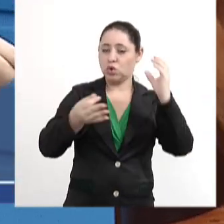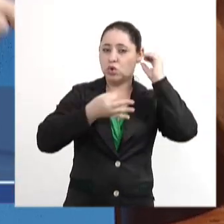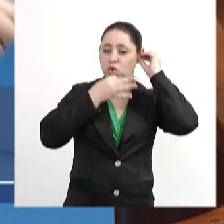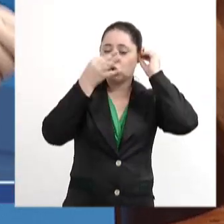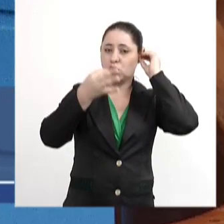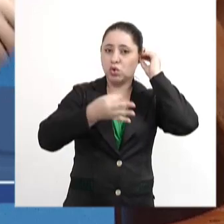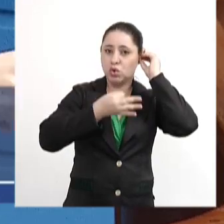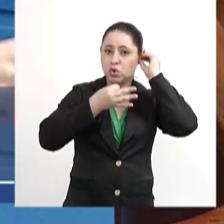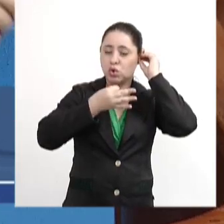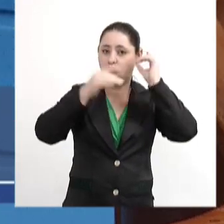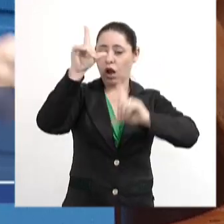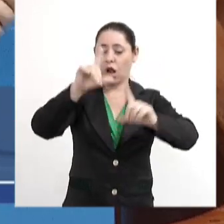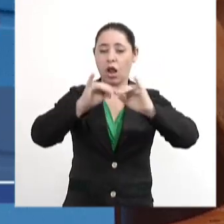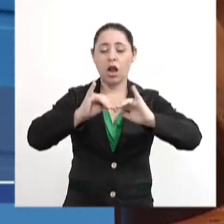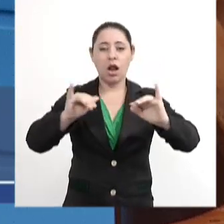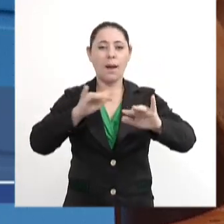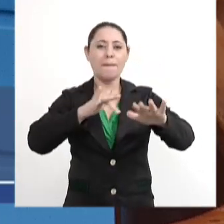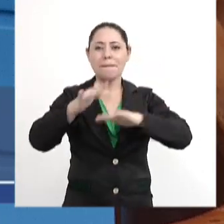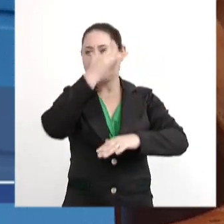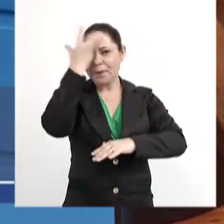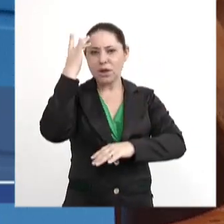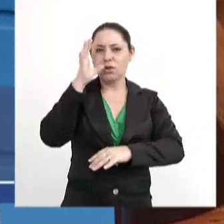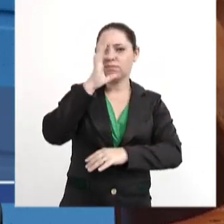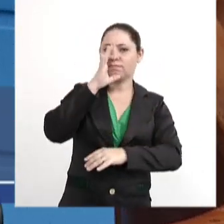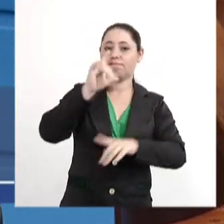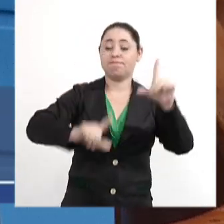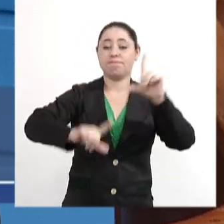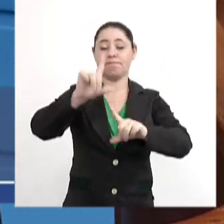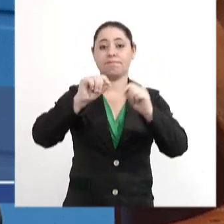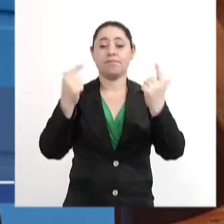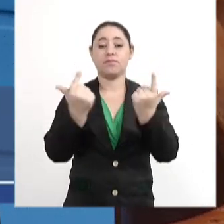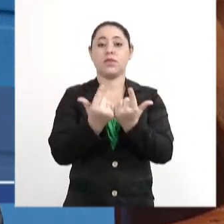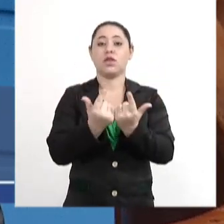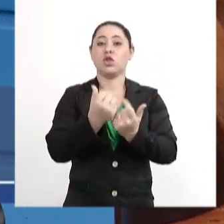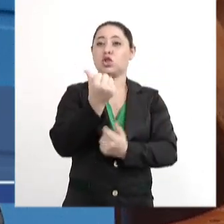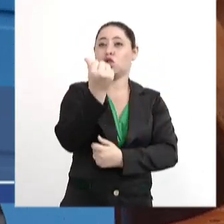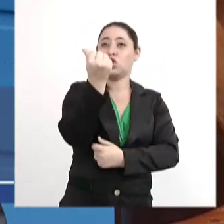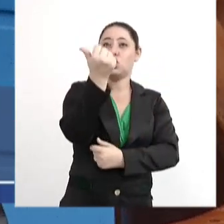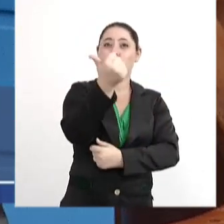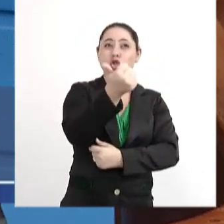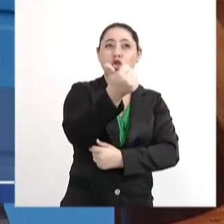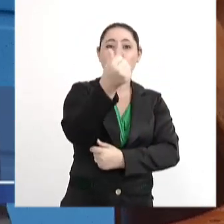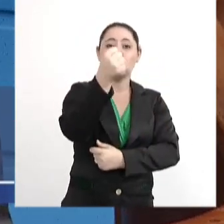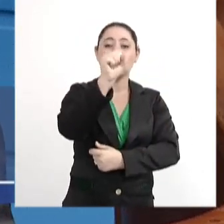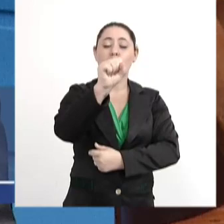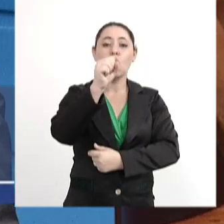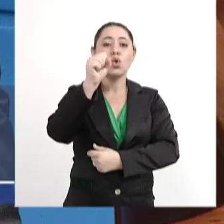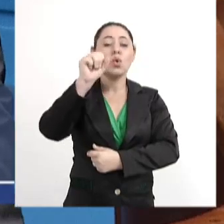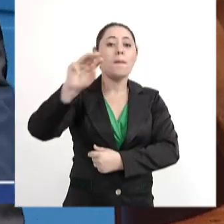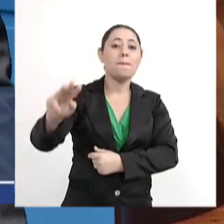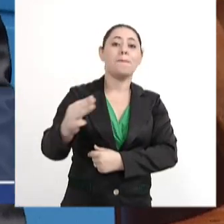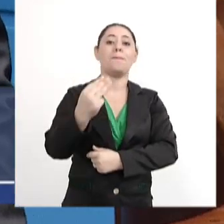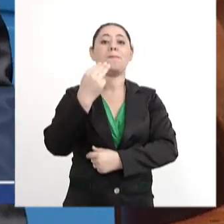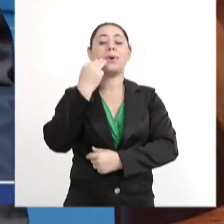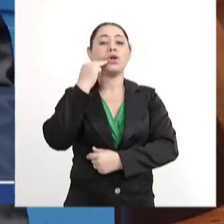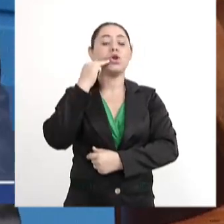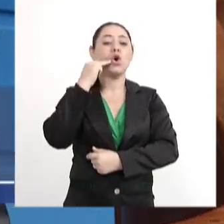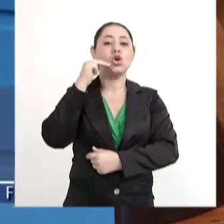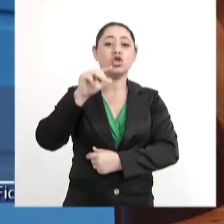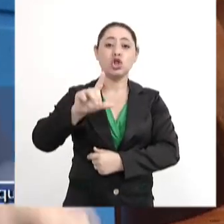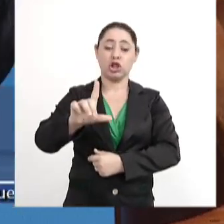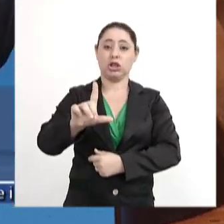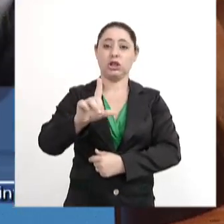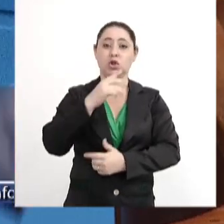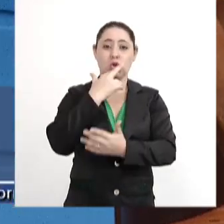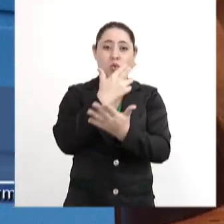jornalistas, mídia, imprensa, público que nos assiste, 18 milhões de litros de sangue